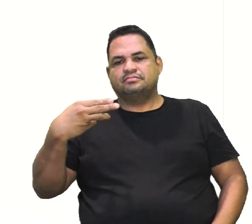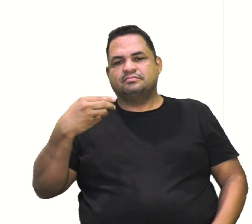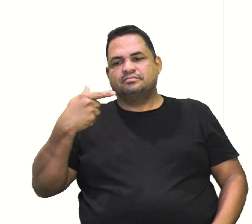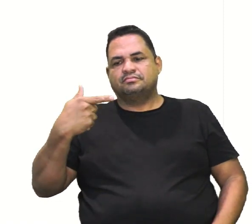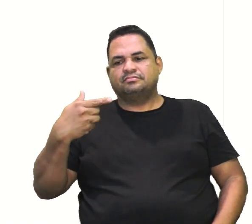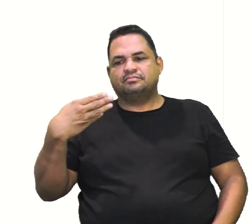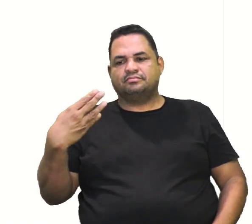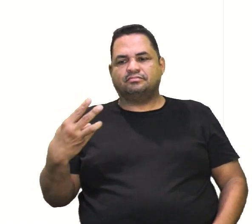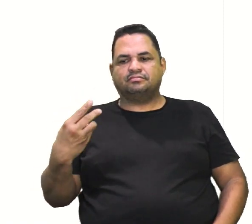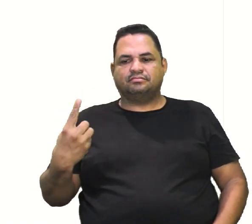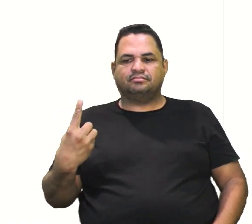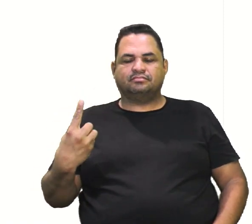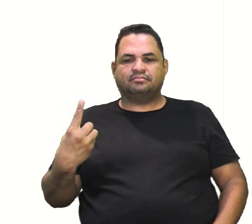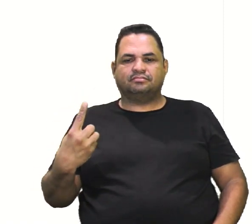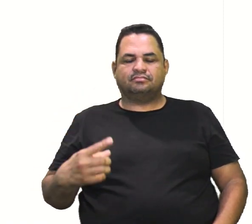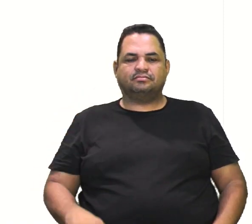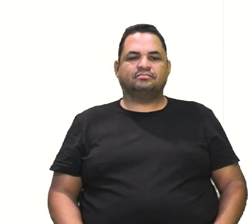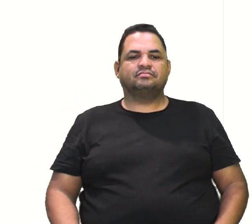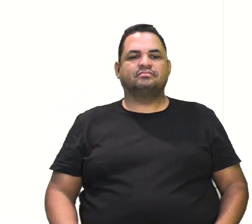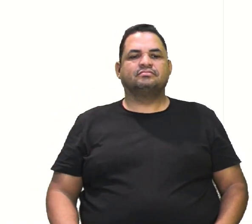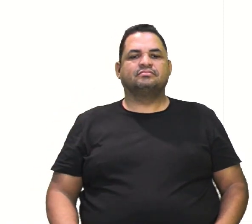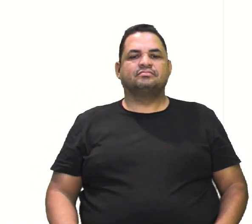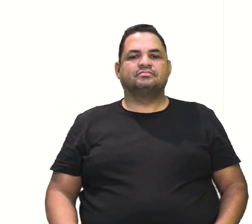menos 3 e menos 1.